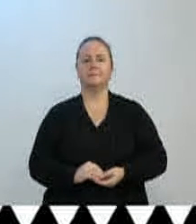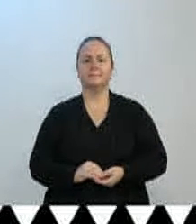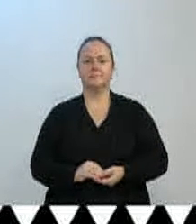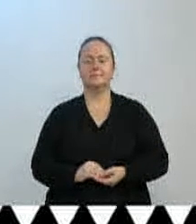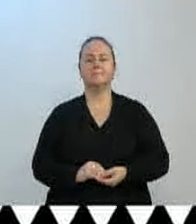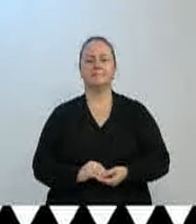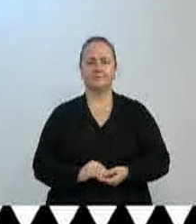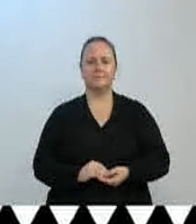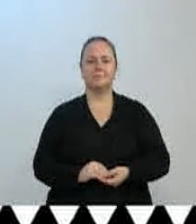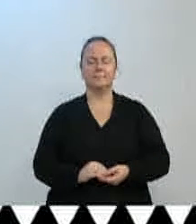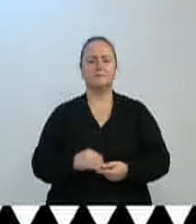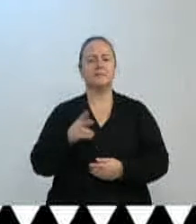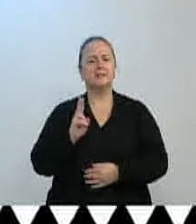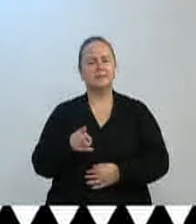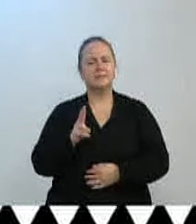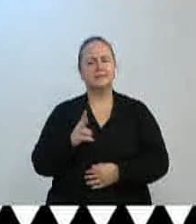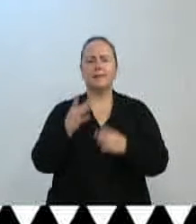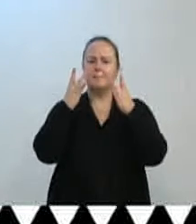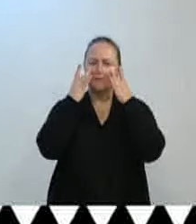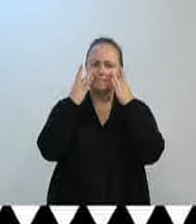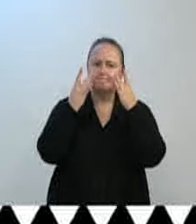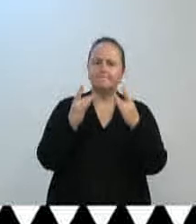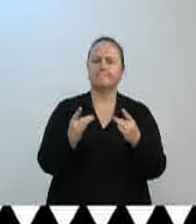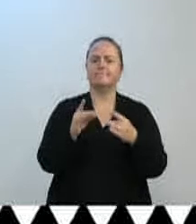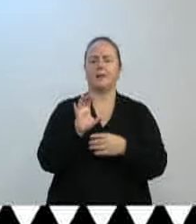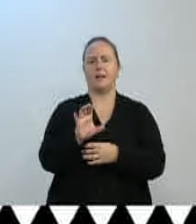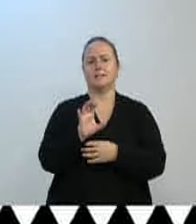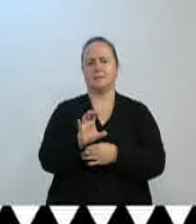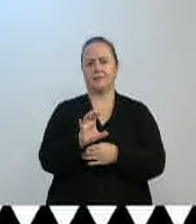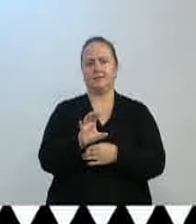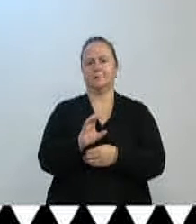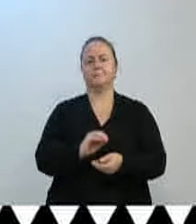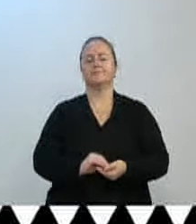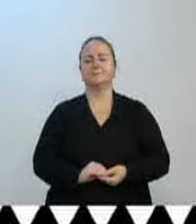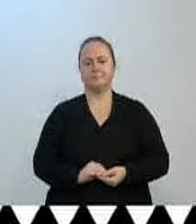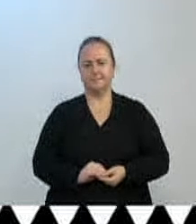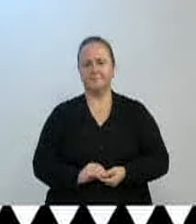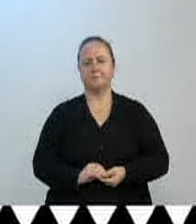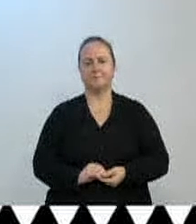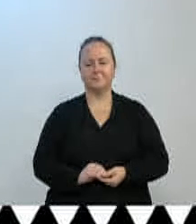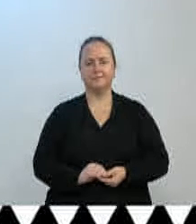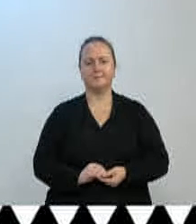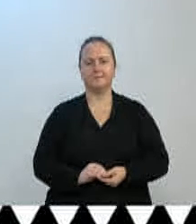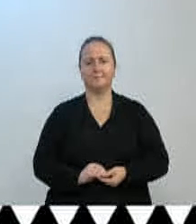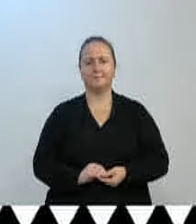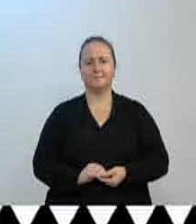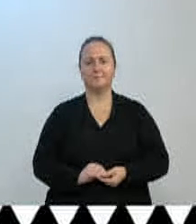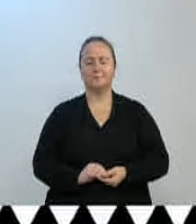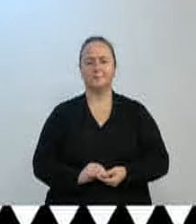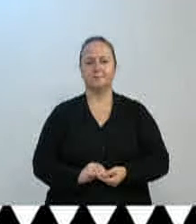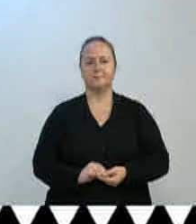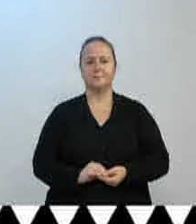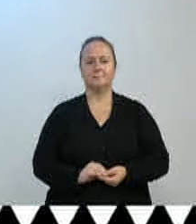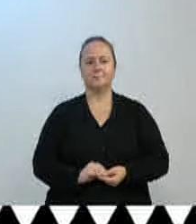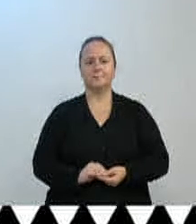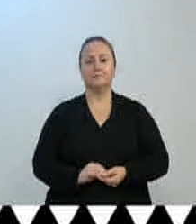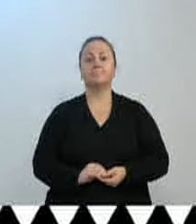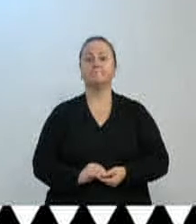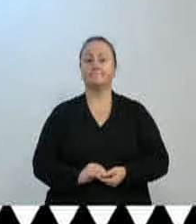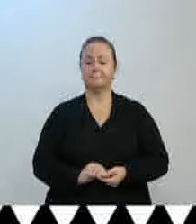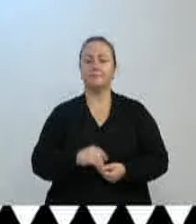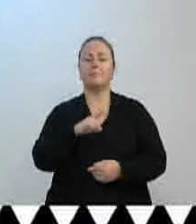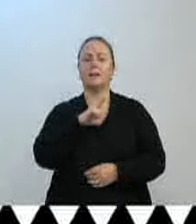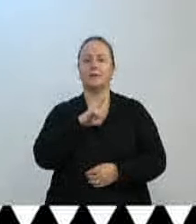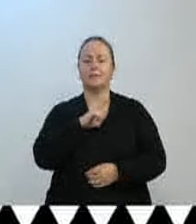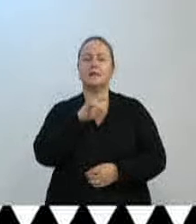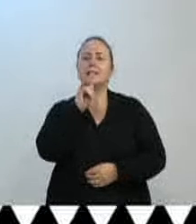sempre o meu olhar para as situações. Então, aqui a gente tem um exemplo de